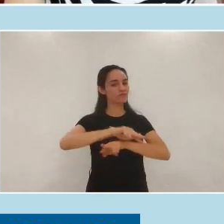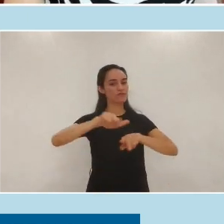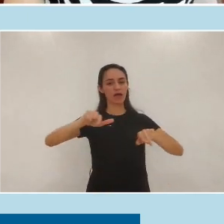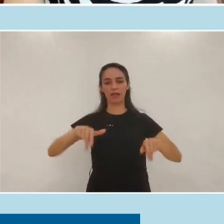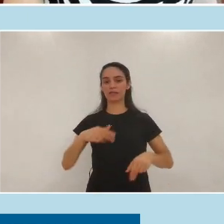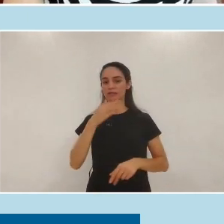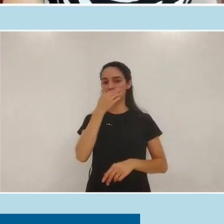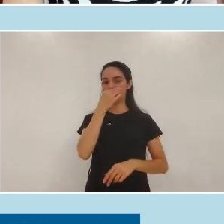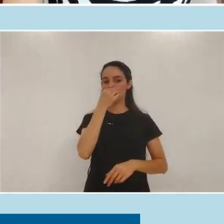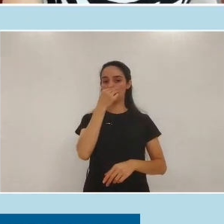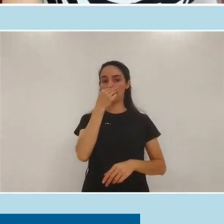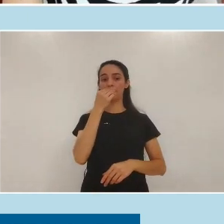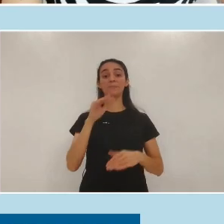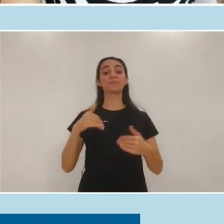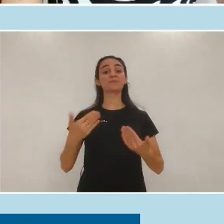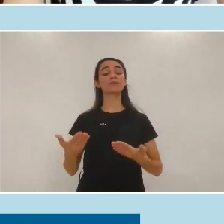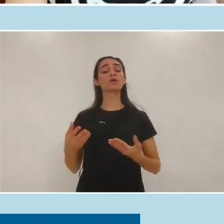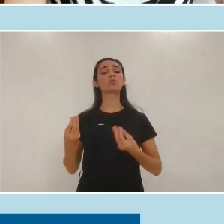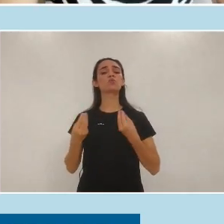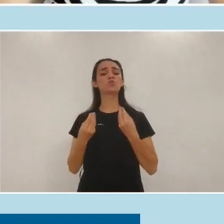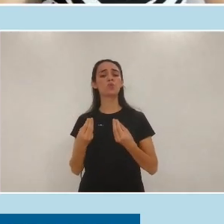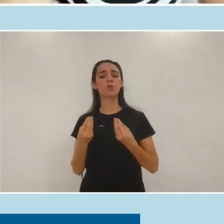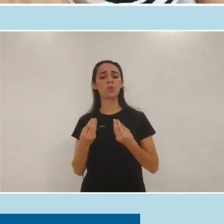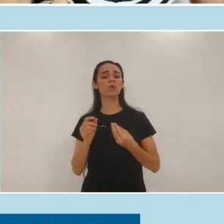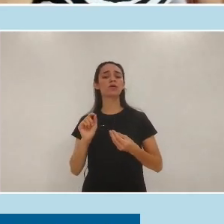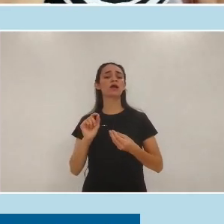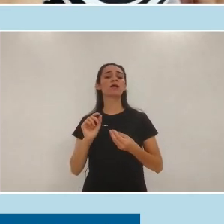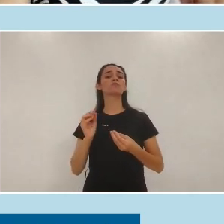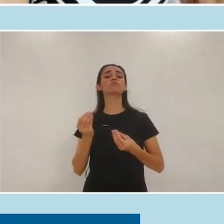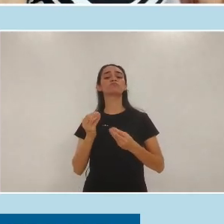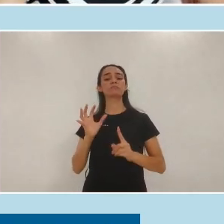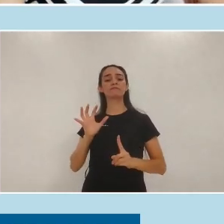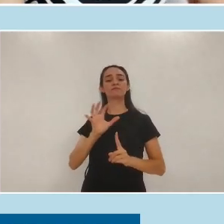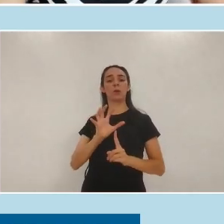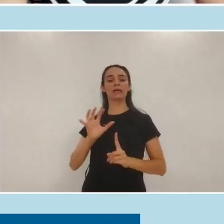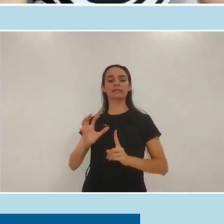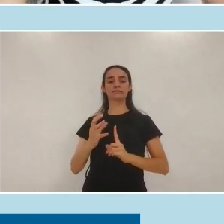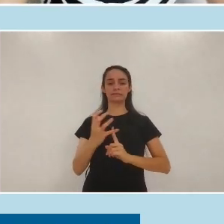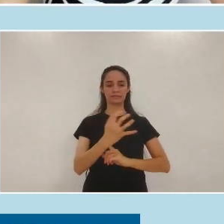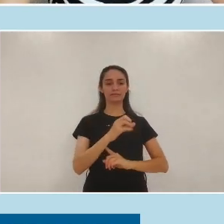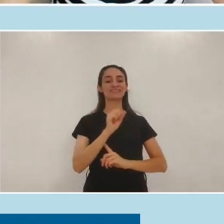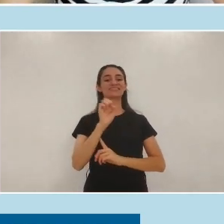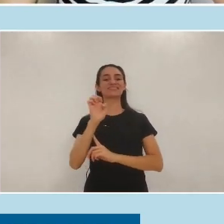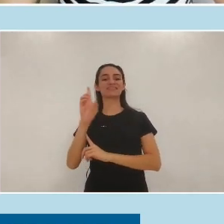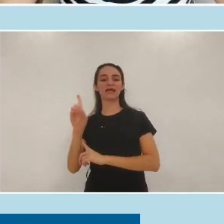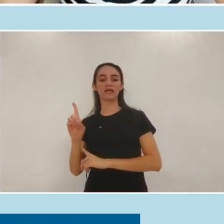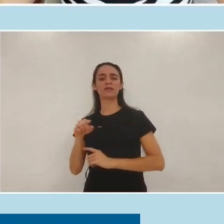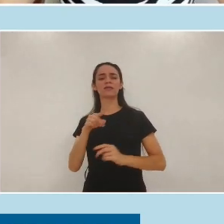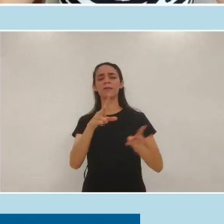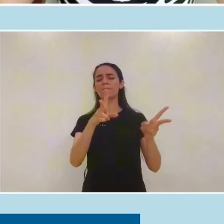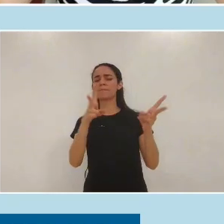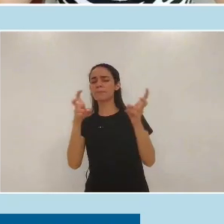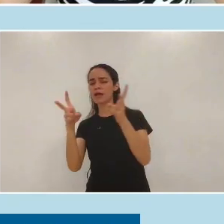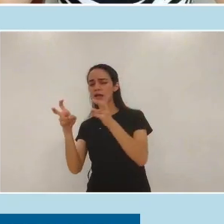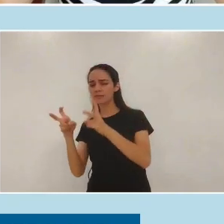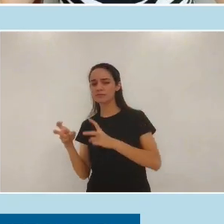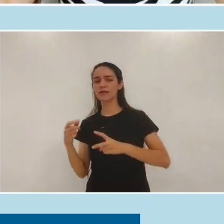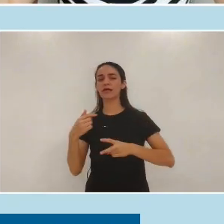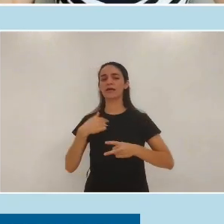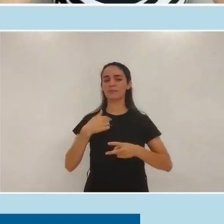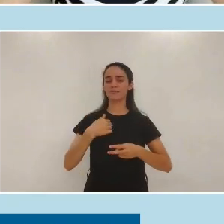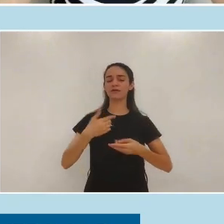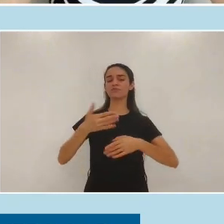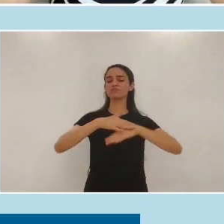E o que ela vai envolver, a síndrome de Ehlers-Danlos? E você vai perceber hoje que eu vou falar aqui muito mais com